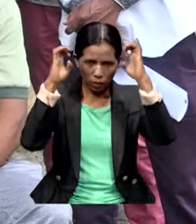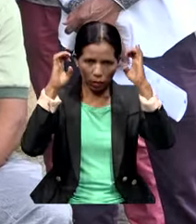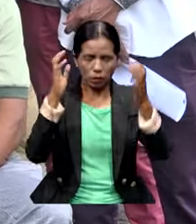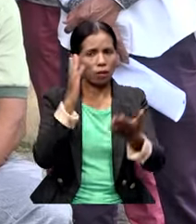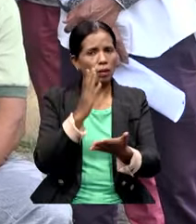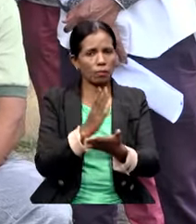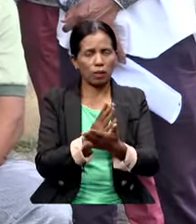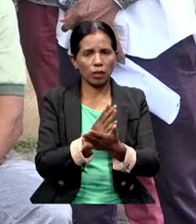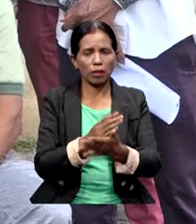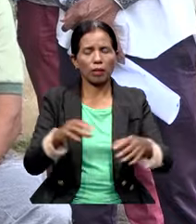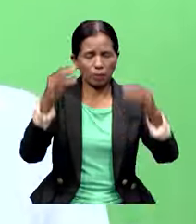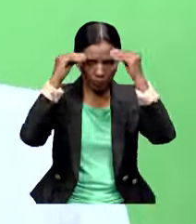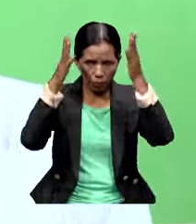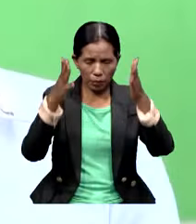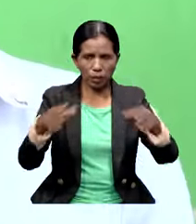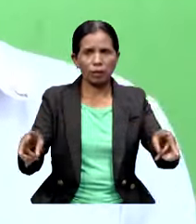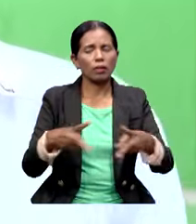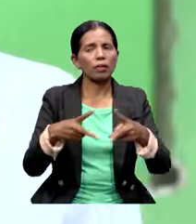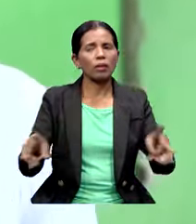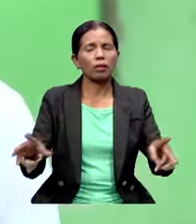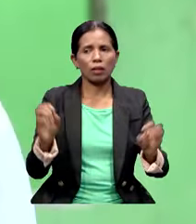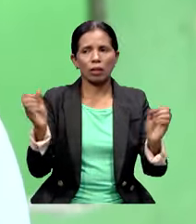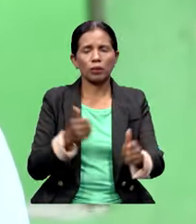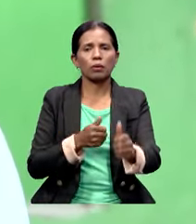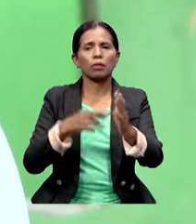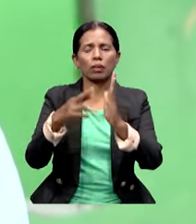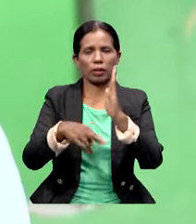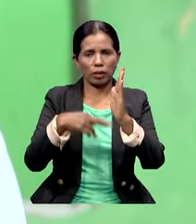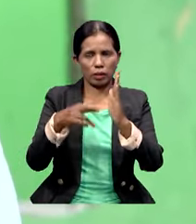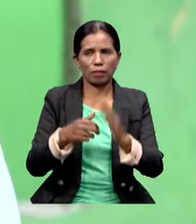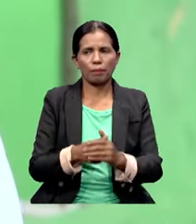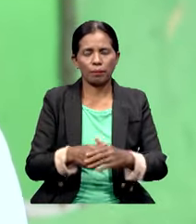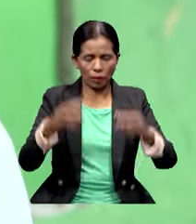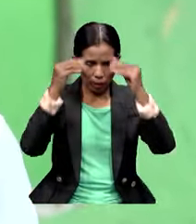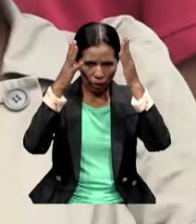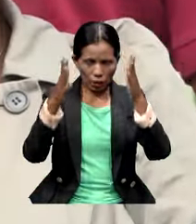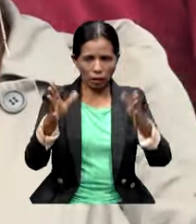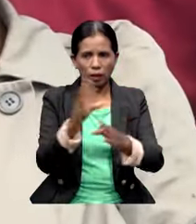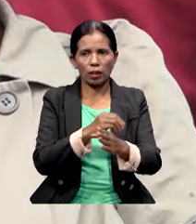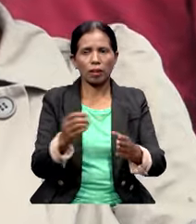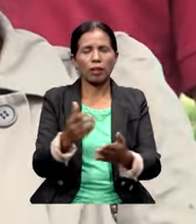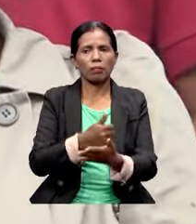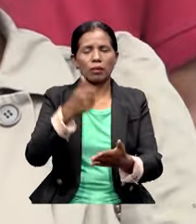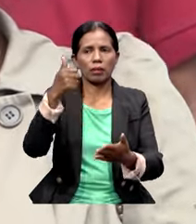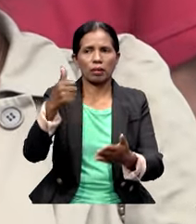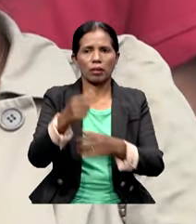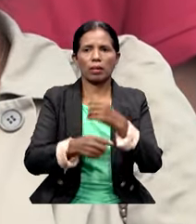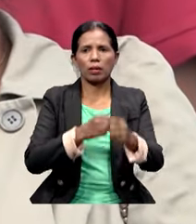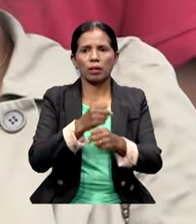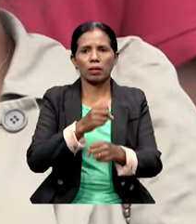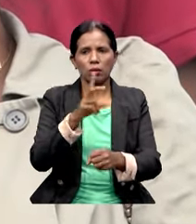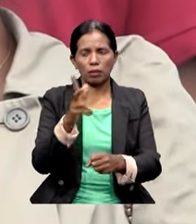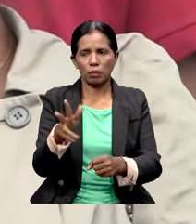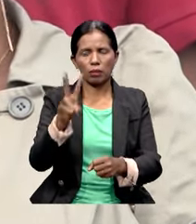para contrato ba professor contratado Sira, tamba la preencia requisitos. Professor voluntário, nebe passa ba contratado e retinang riuroron resin